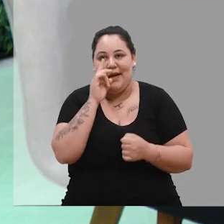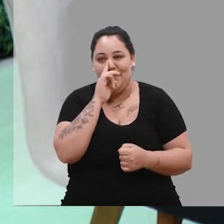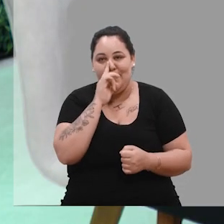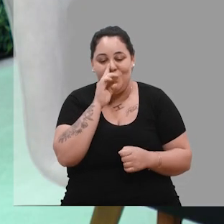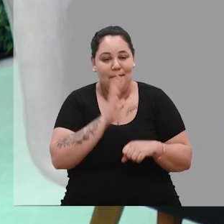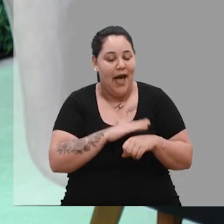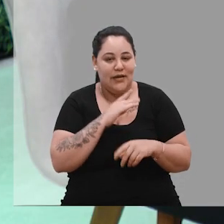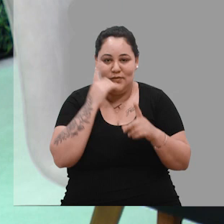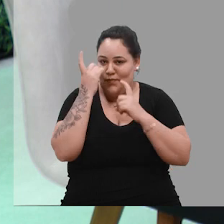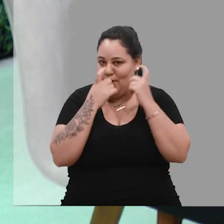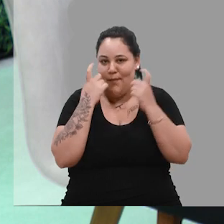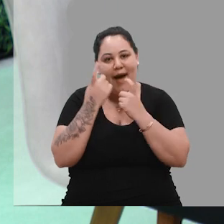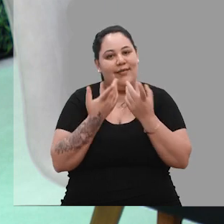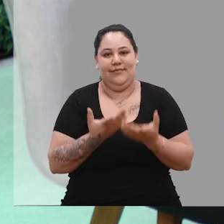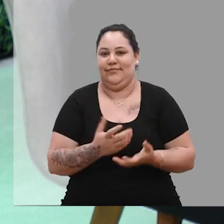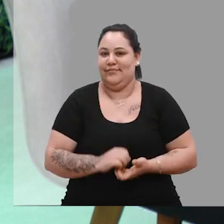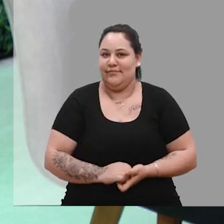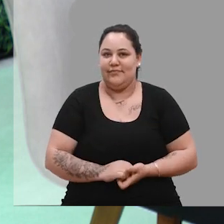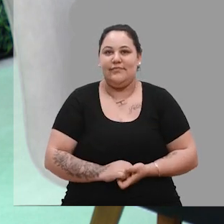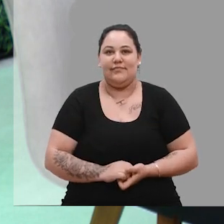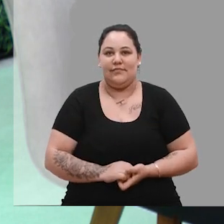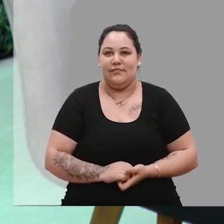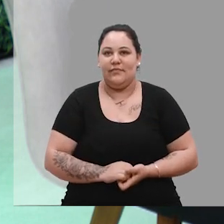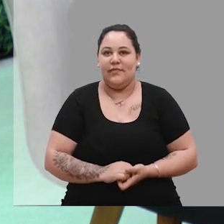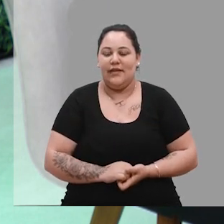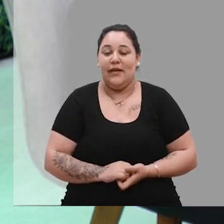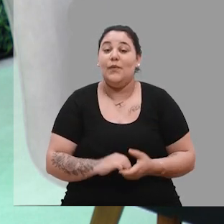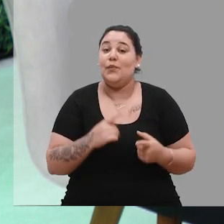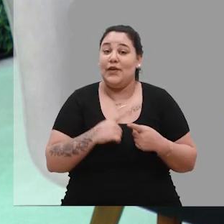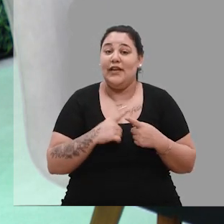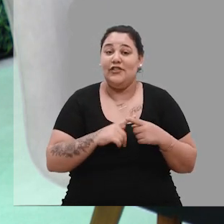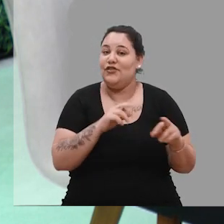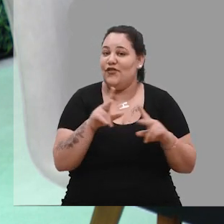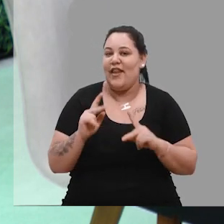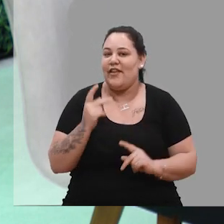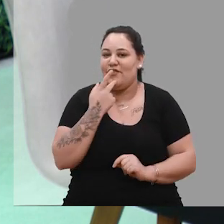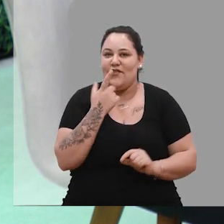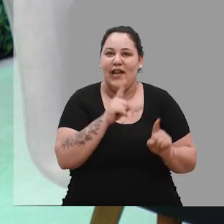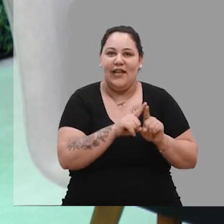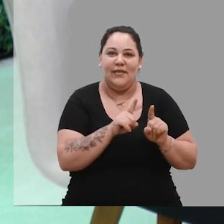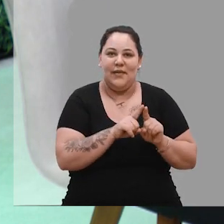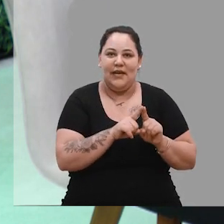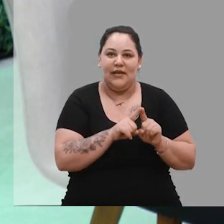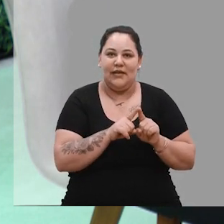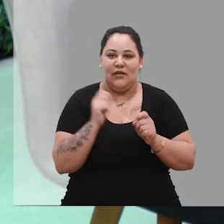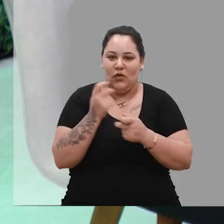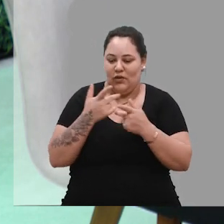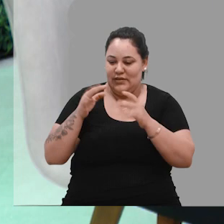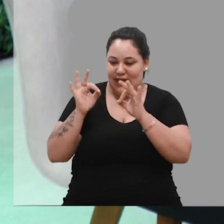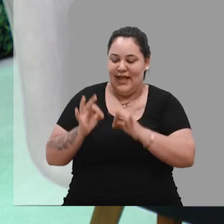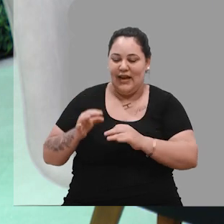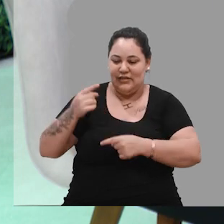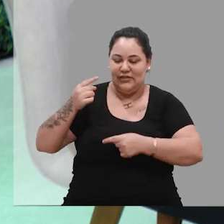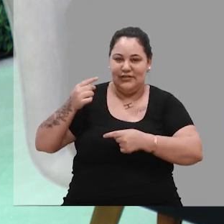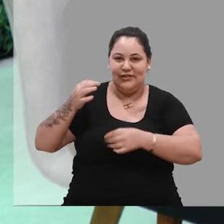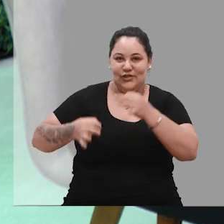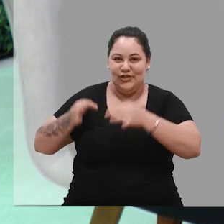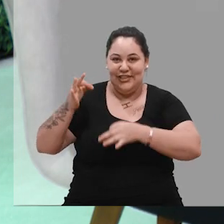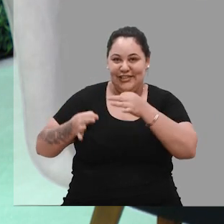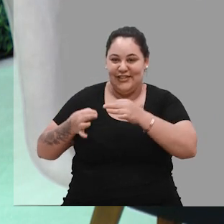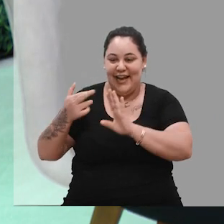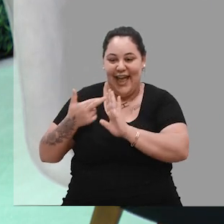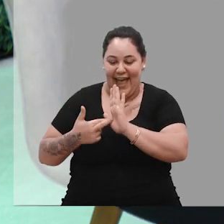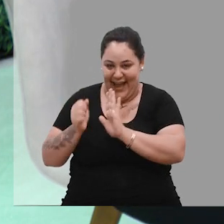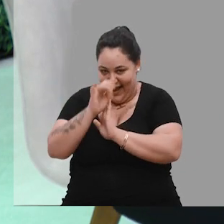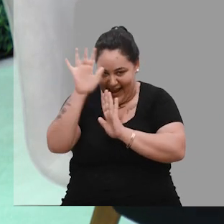vez mais insegura. É, porque diferente do que a gente está falando da questão aí do jurídico, onde a regra é clara.